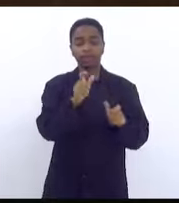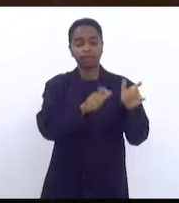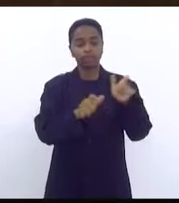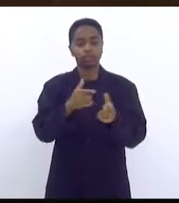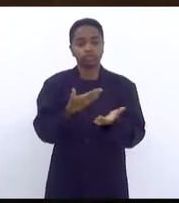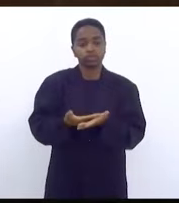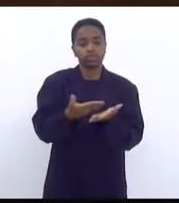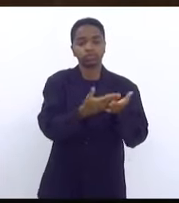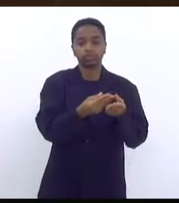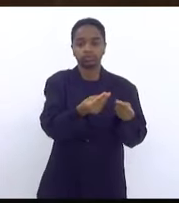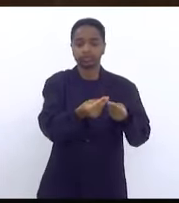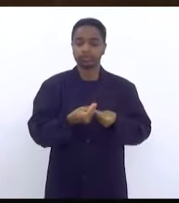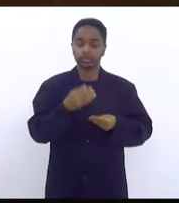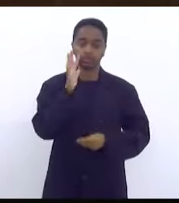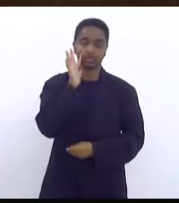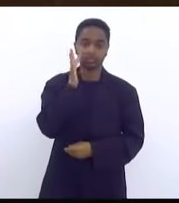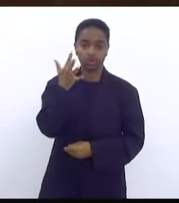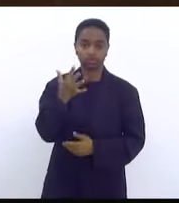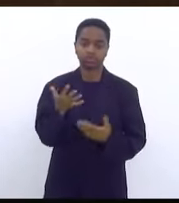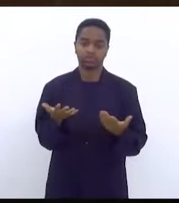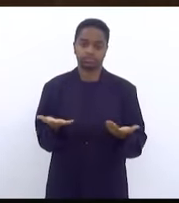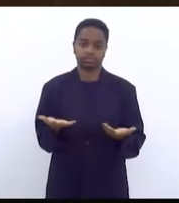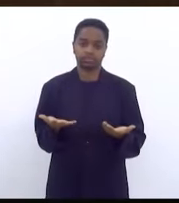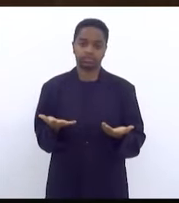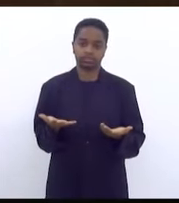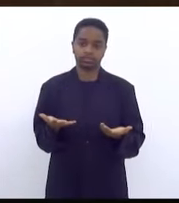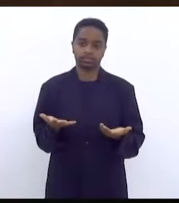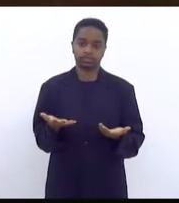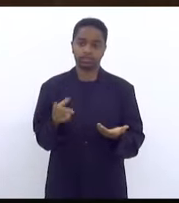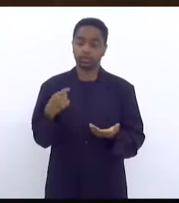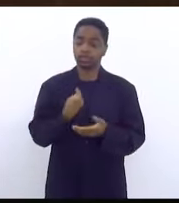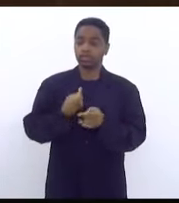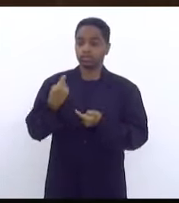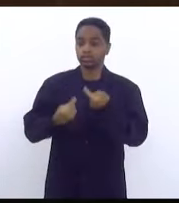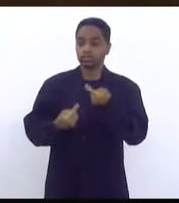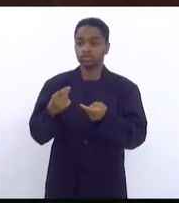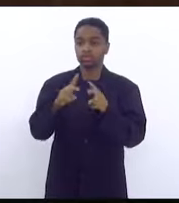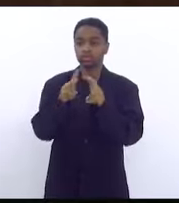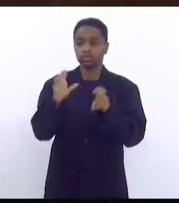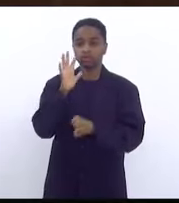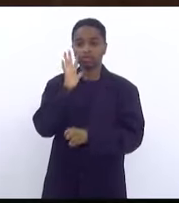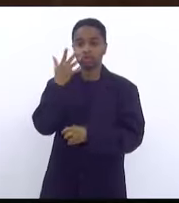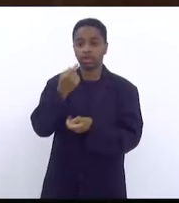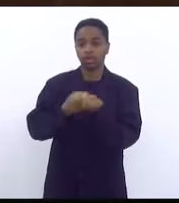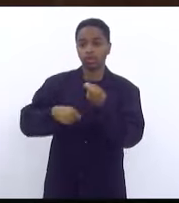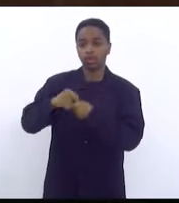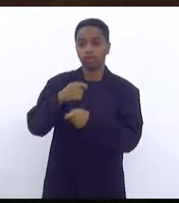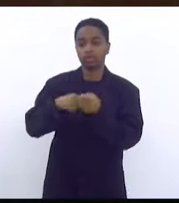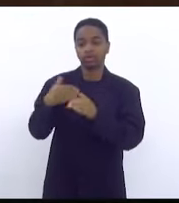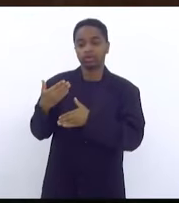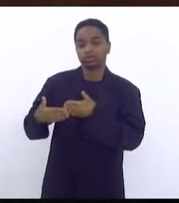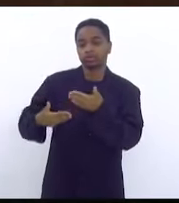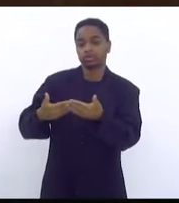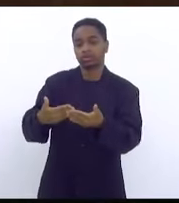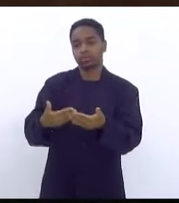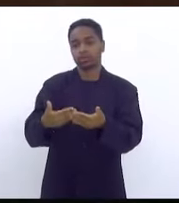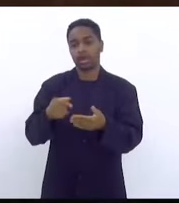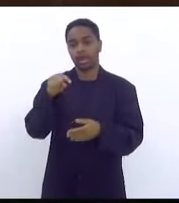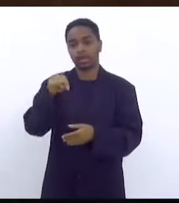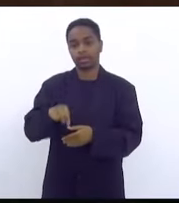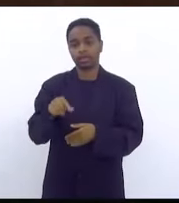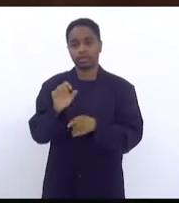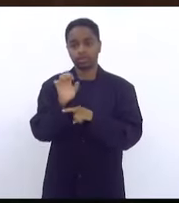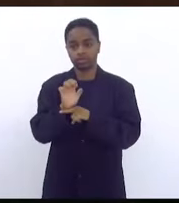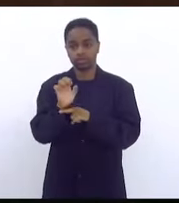e cientistas que nos trazem a produção necessária. A gente vai debater soluções econômicas de desenvolvimento para o Estado.